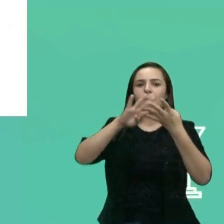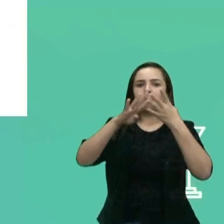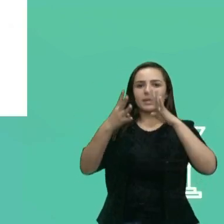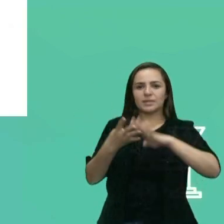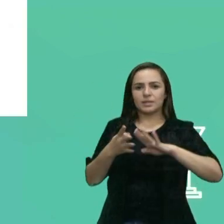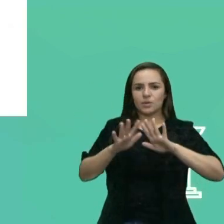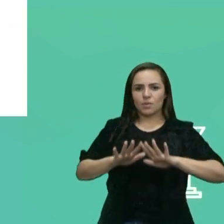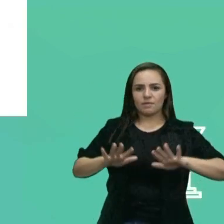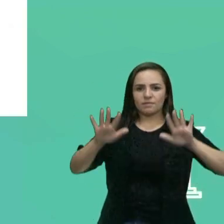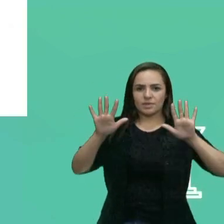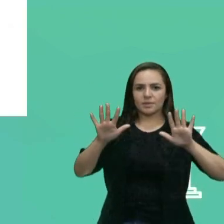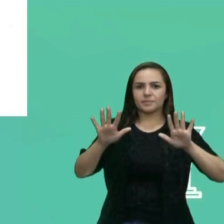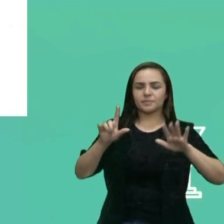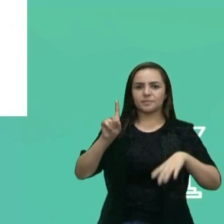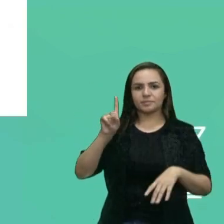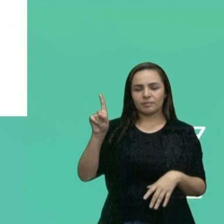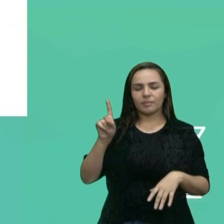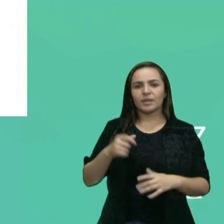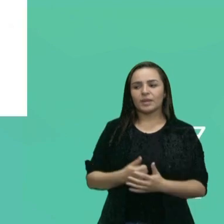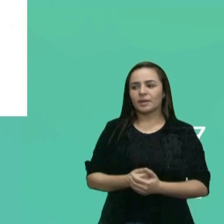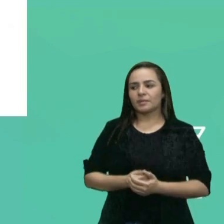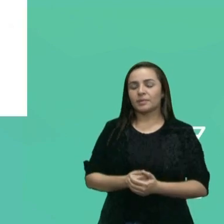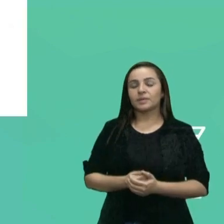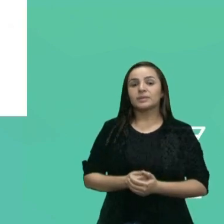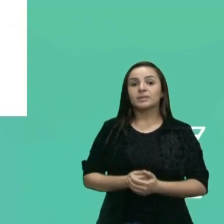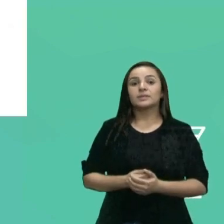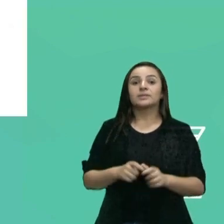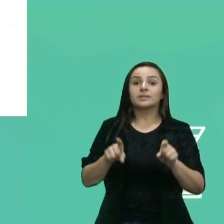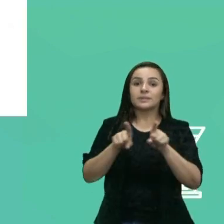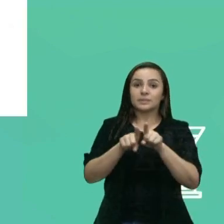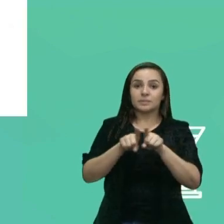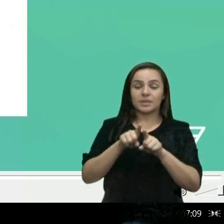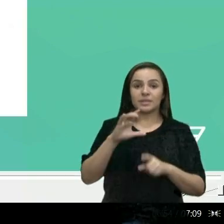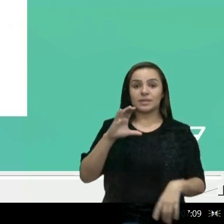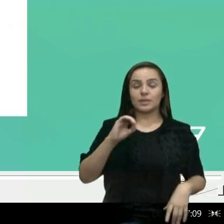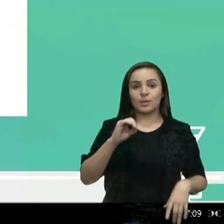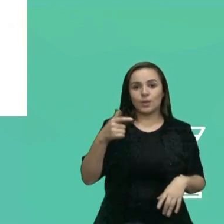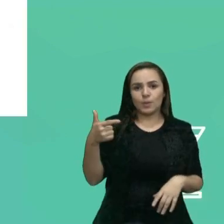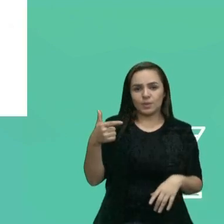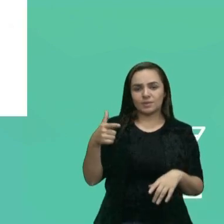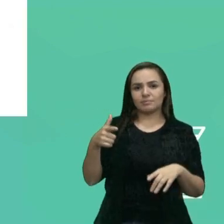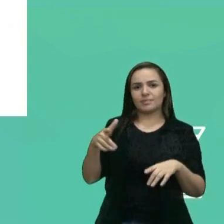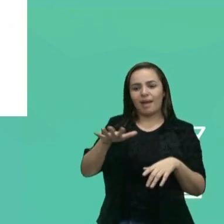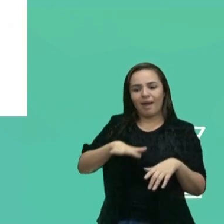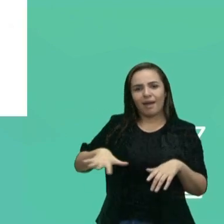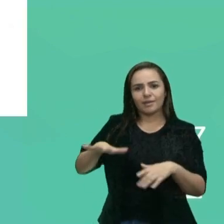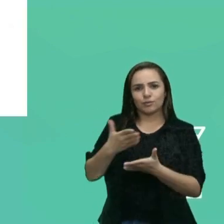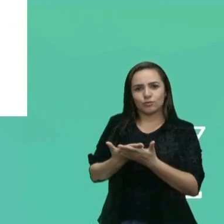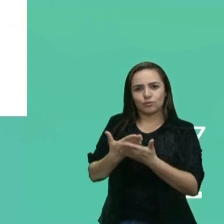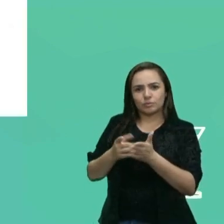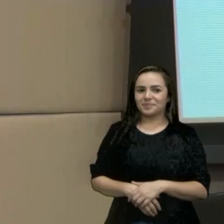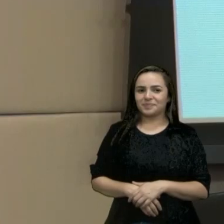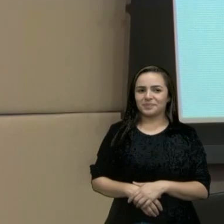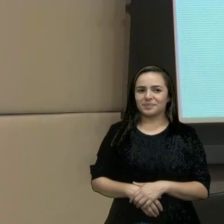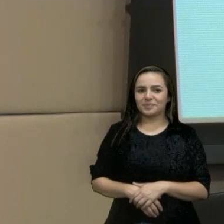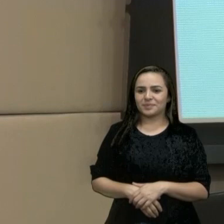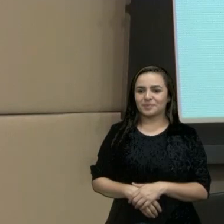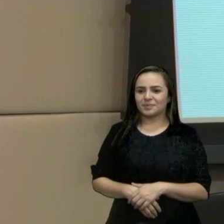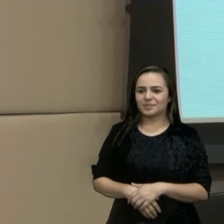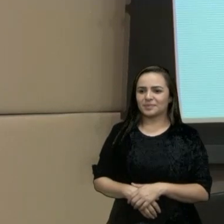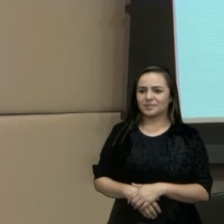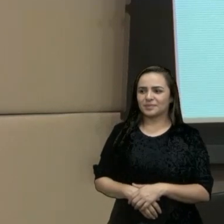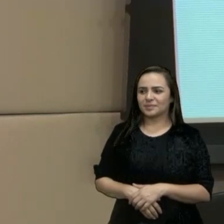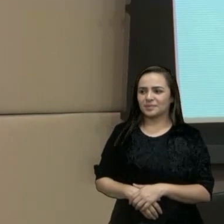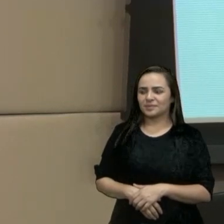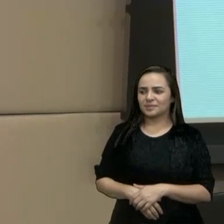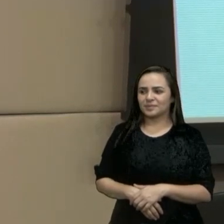de Pesquisa em Adsorção e Captura de CO2. Muito obrigada pela atenção de vocês. Gostaríamos